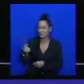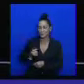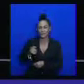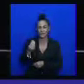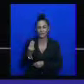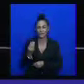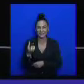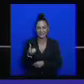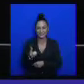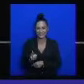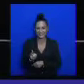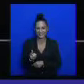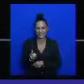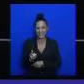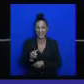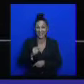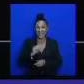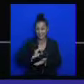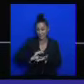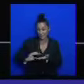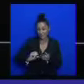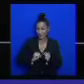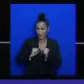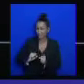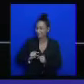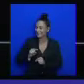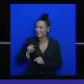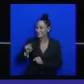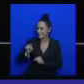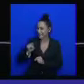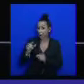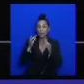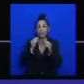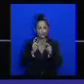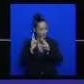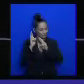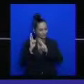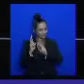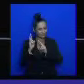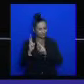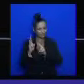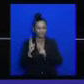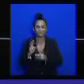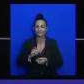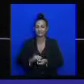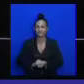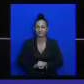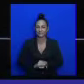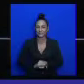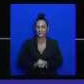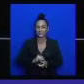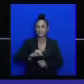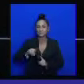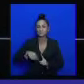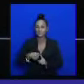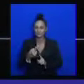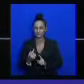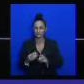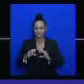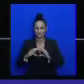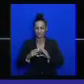bola 36. Esse prêmio pode ser seu, fica na torcida. Mais uma bola